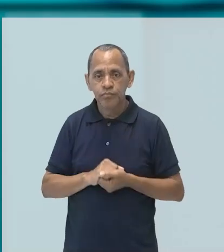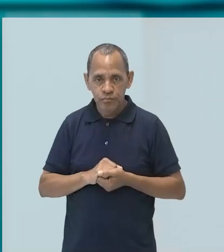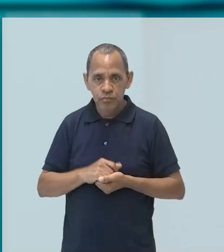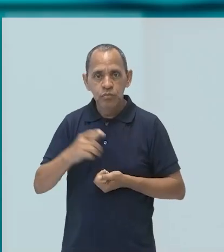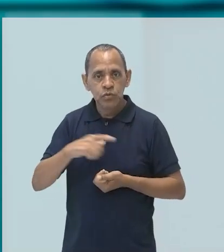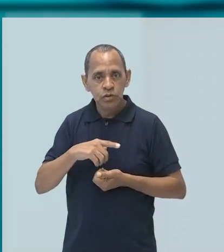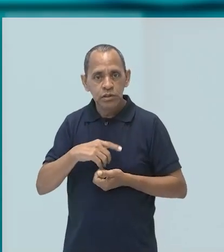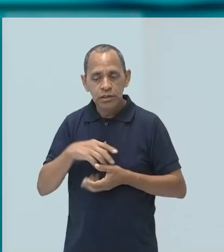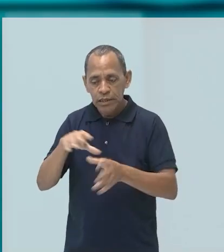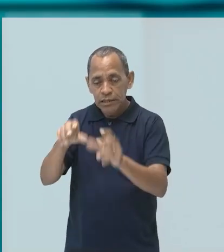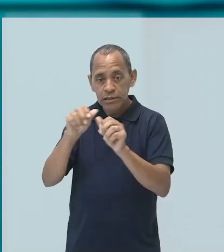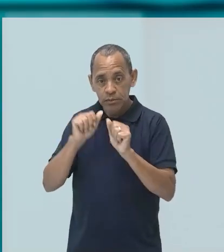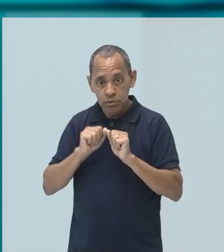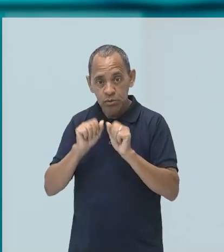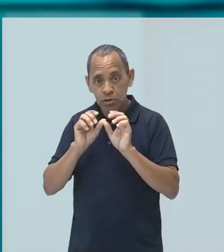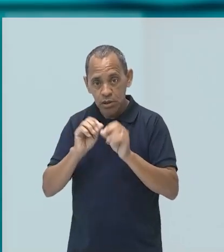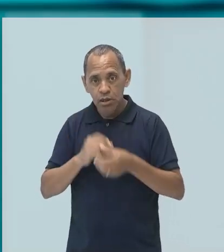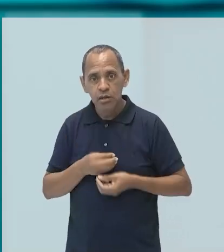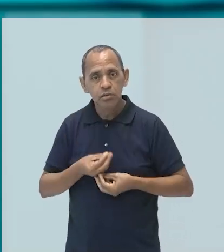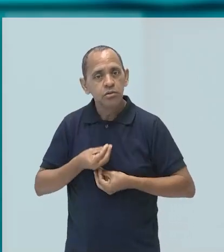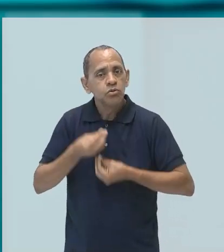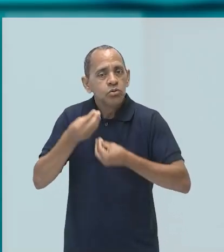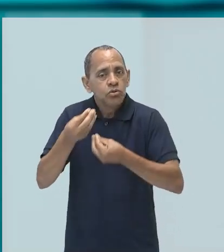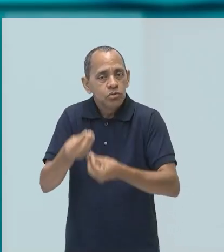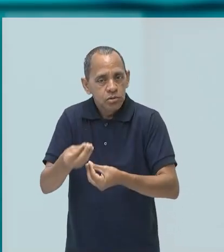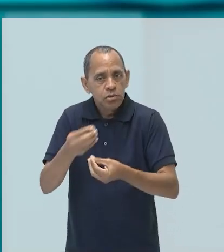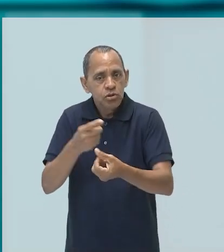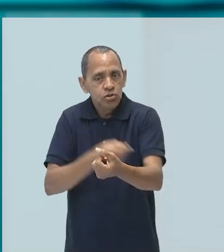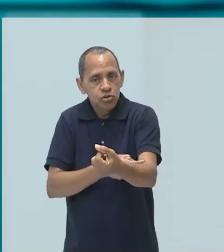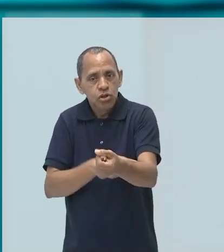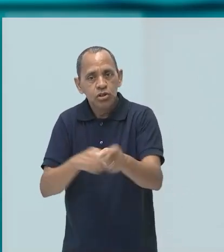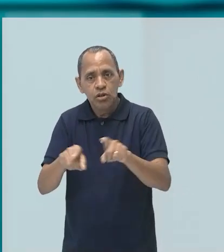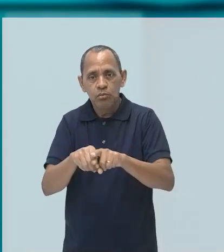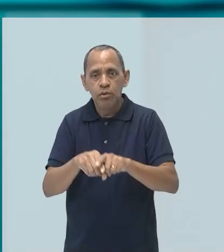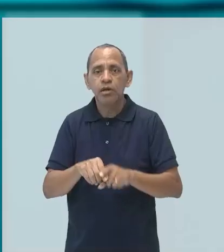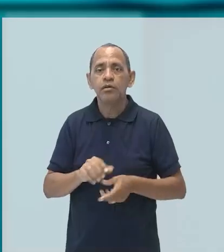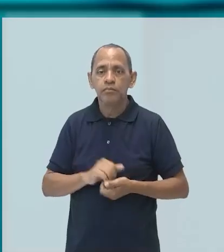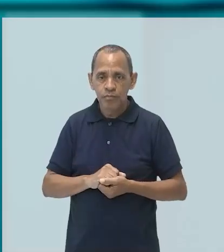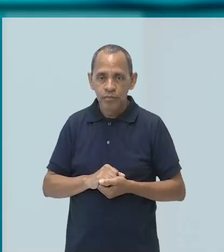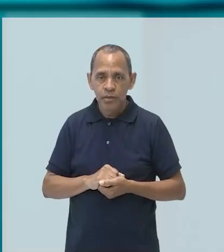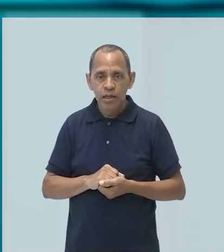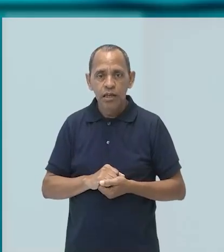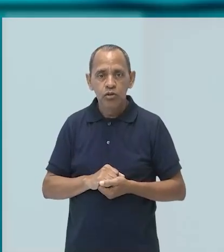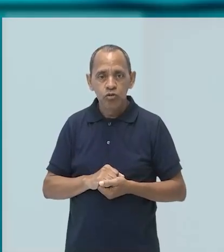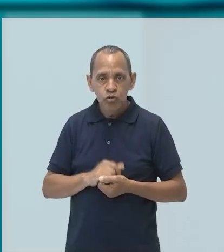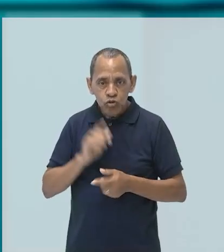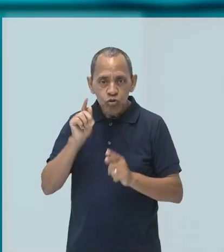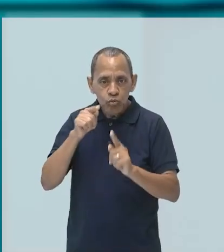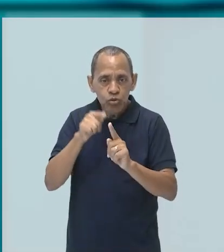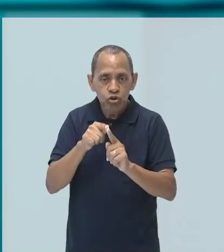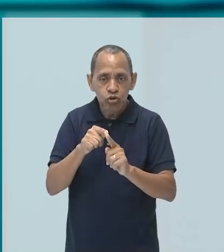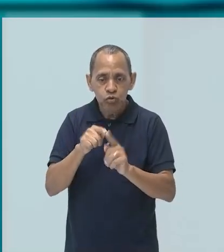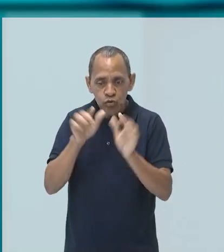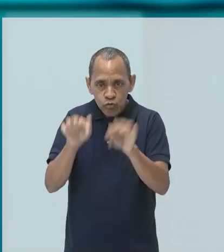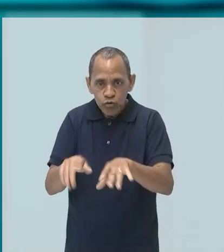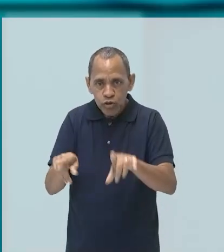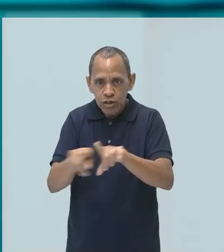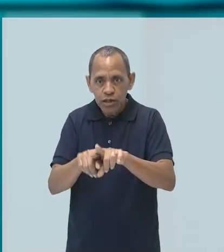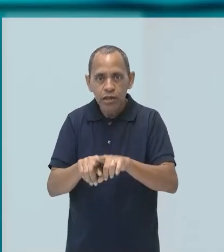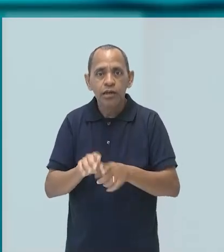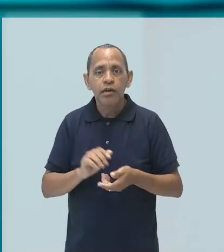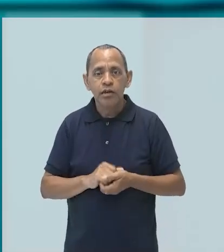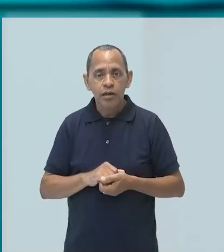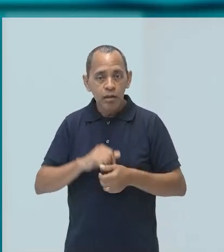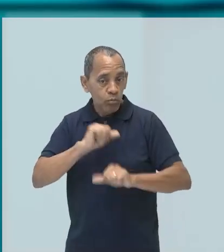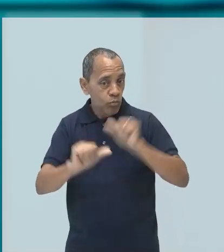filho recebeu essa doação de sangue e continua vivo. Observe que isso gerou um efeito de sentido positivo. Vimos